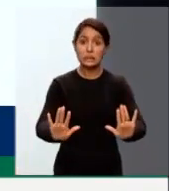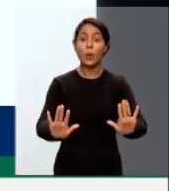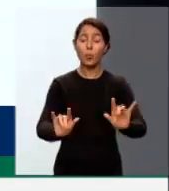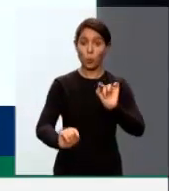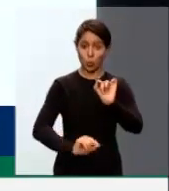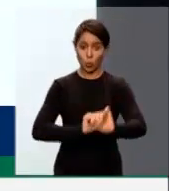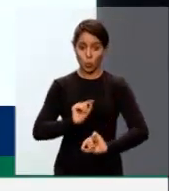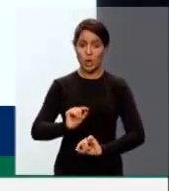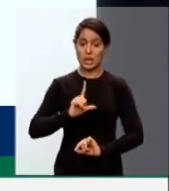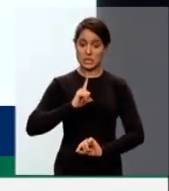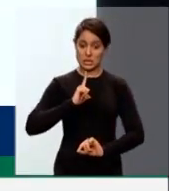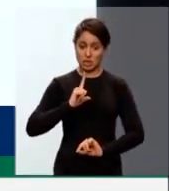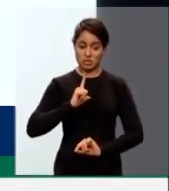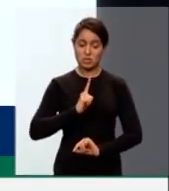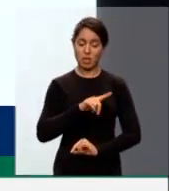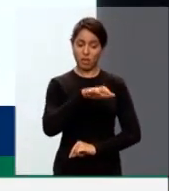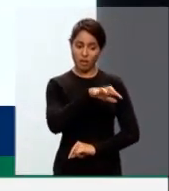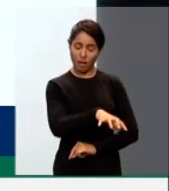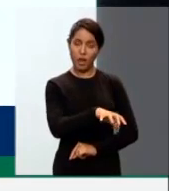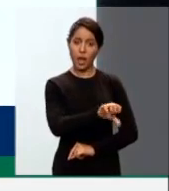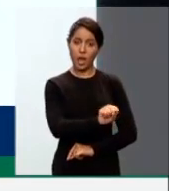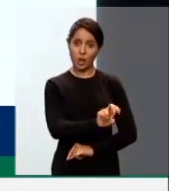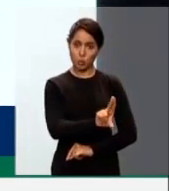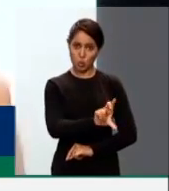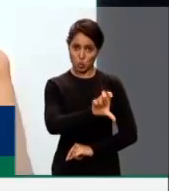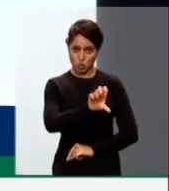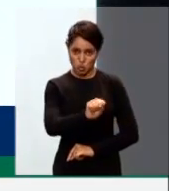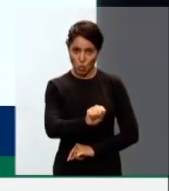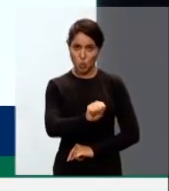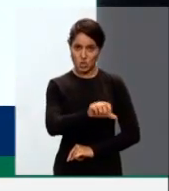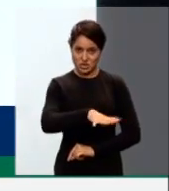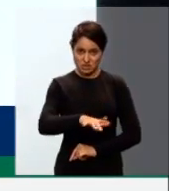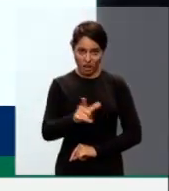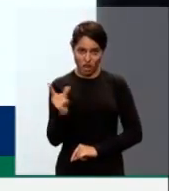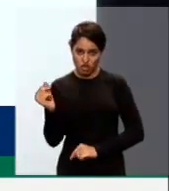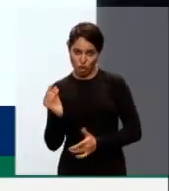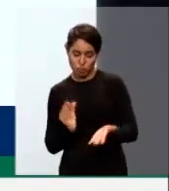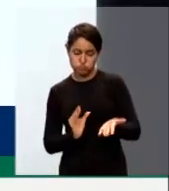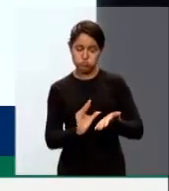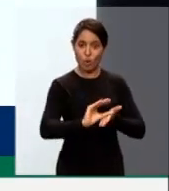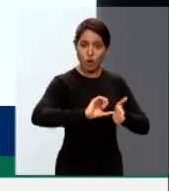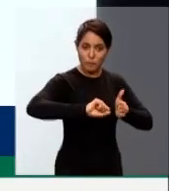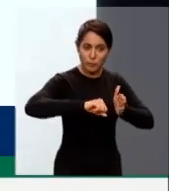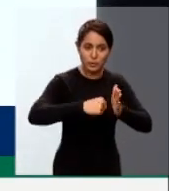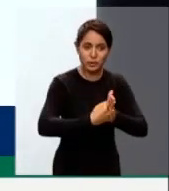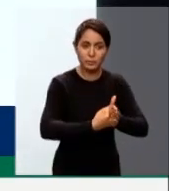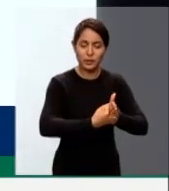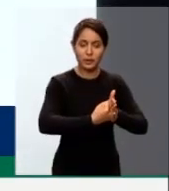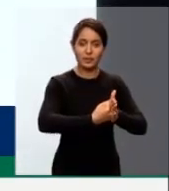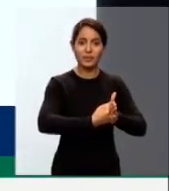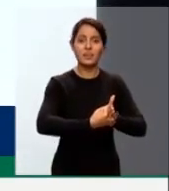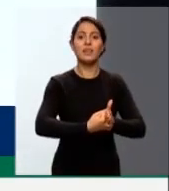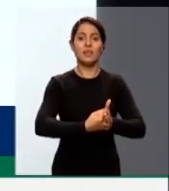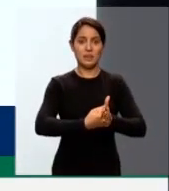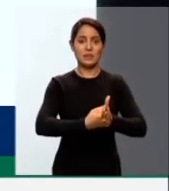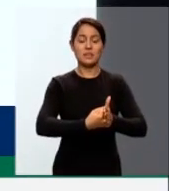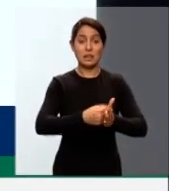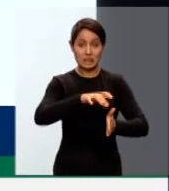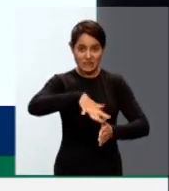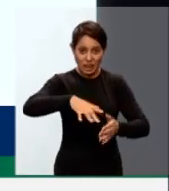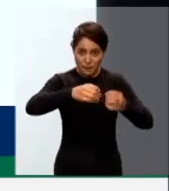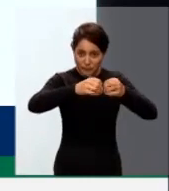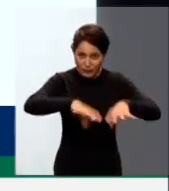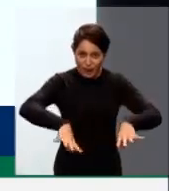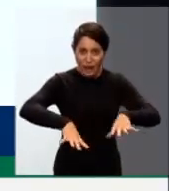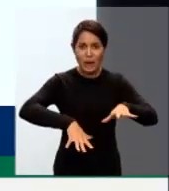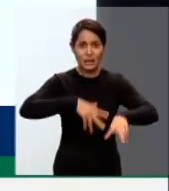desfinancia o SUS, quando congela investimentos em saúde, a gente não só precariza o que é a vida do